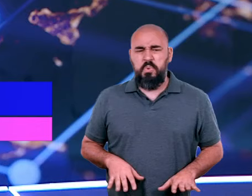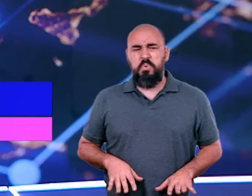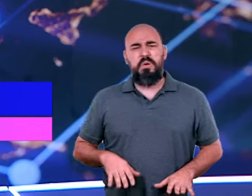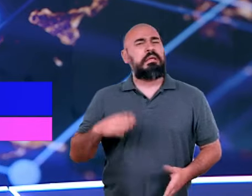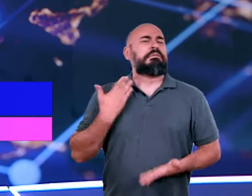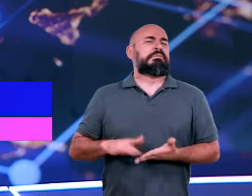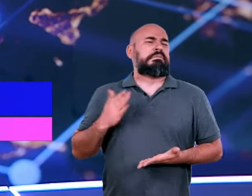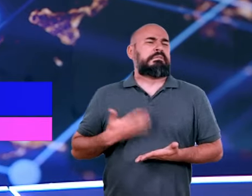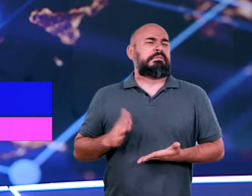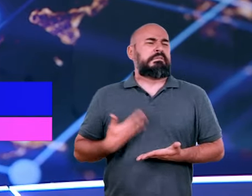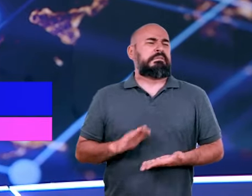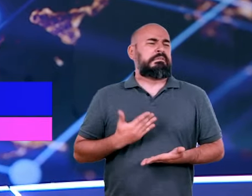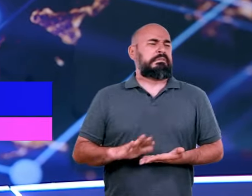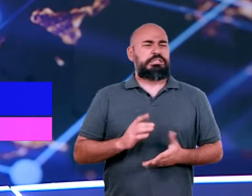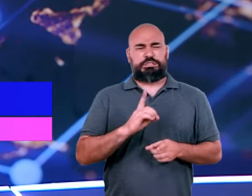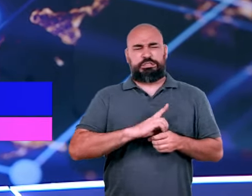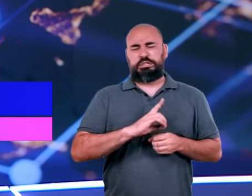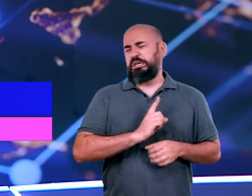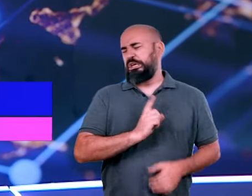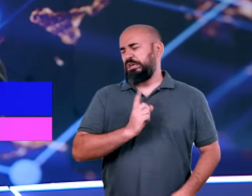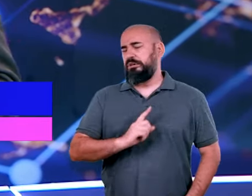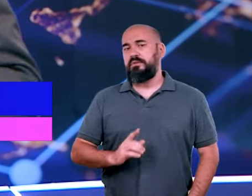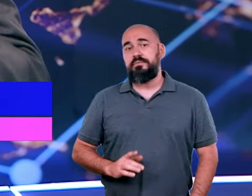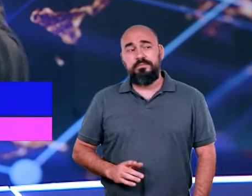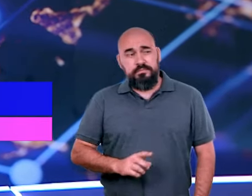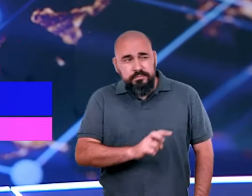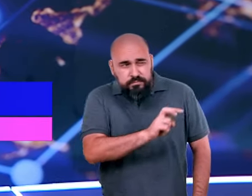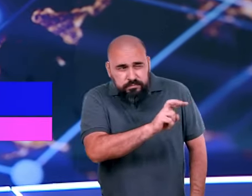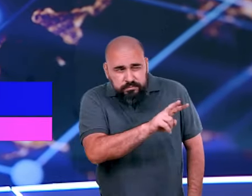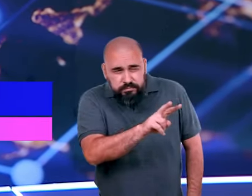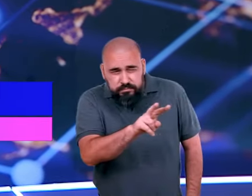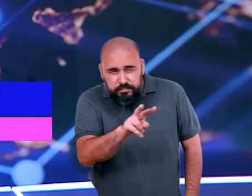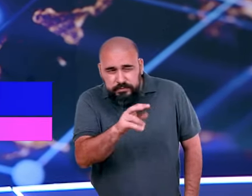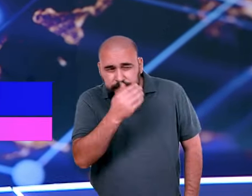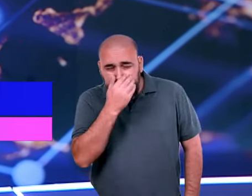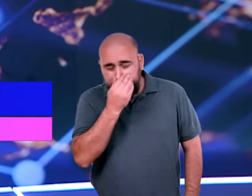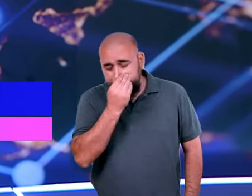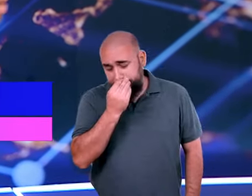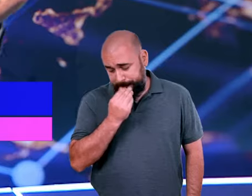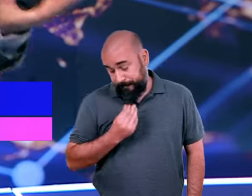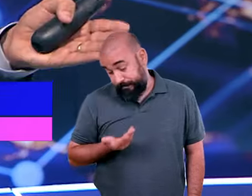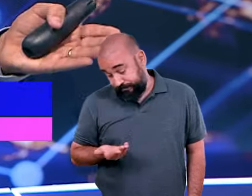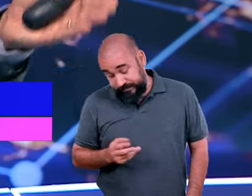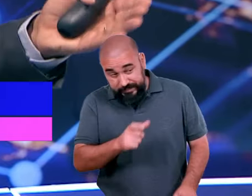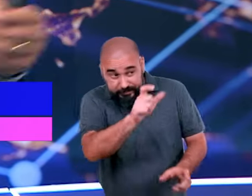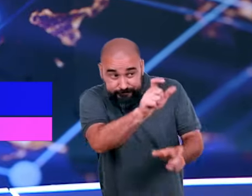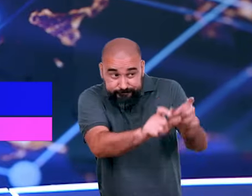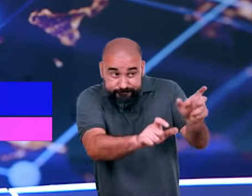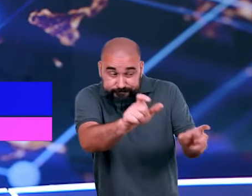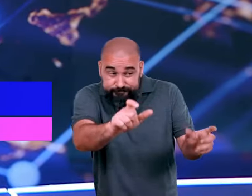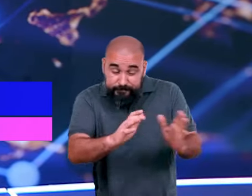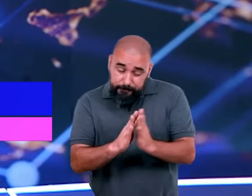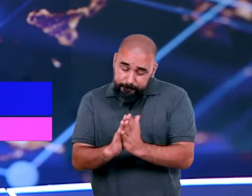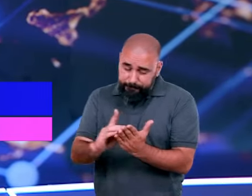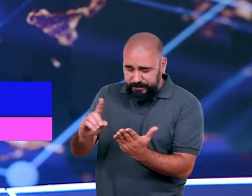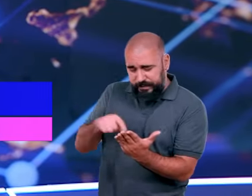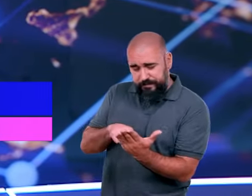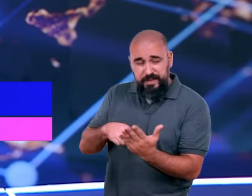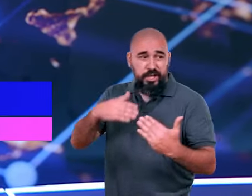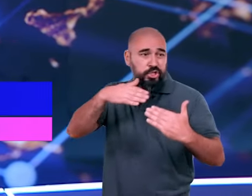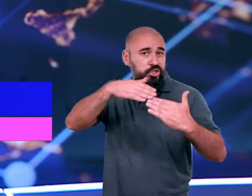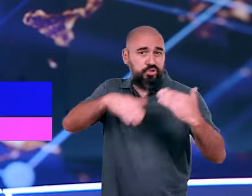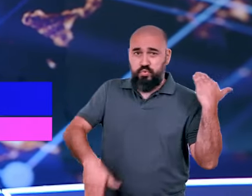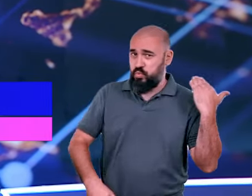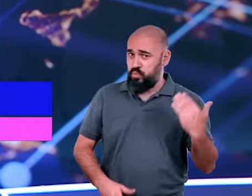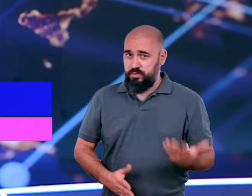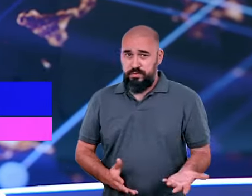não tem mais nada a ver. Essas são pessoas que não se rendem ao argumento bíblico. Querem, na